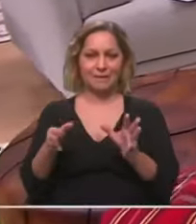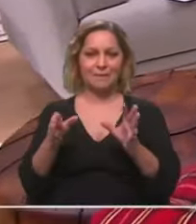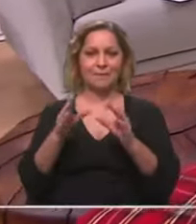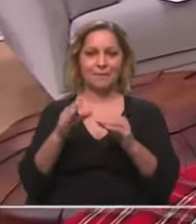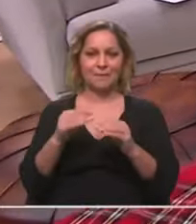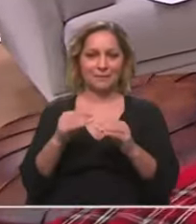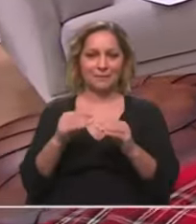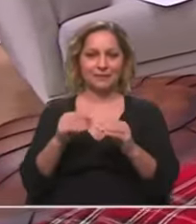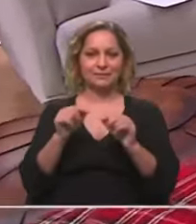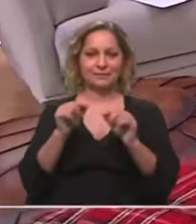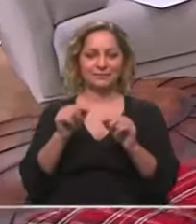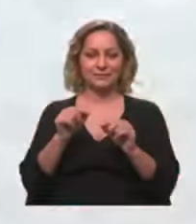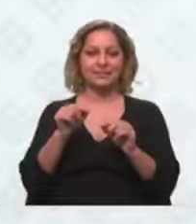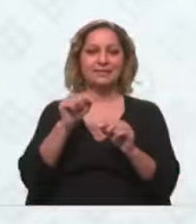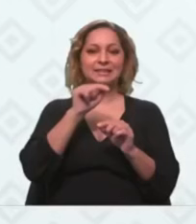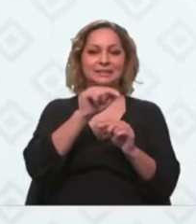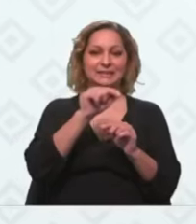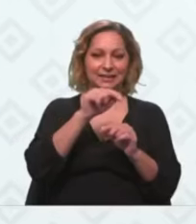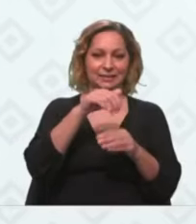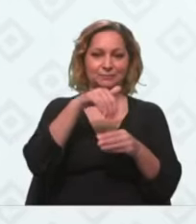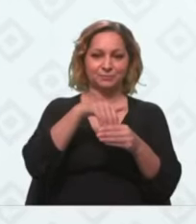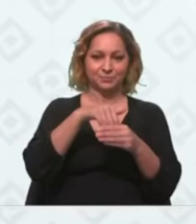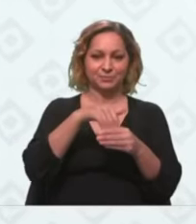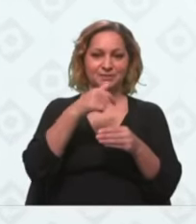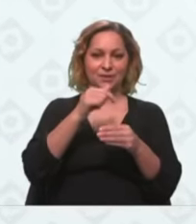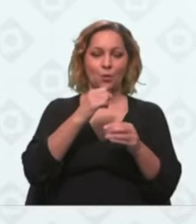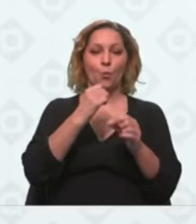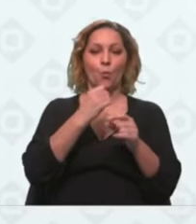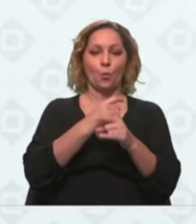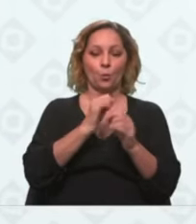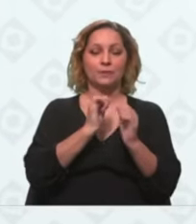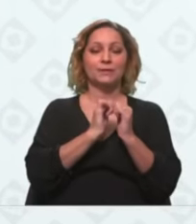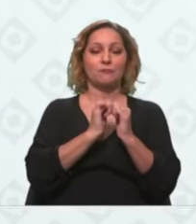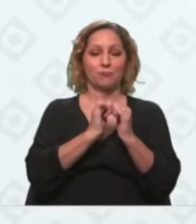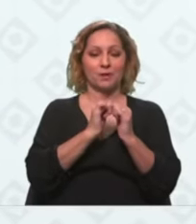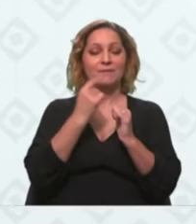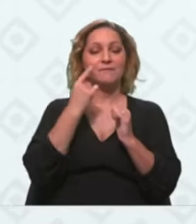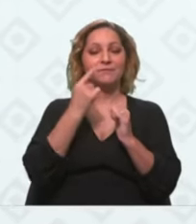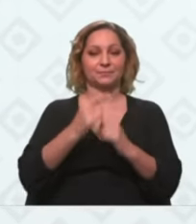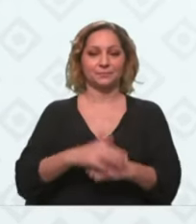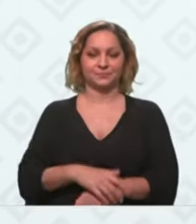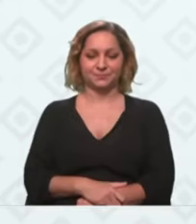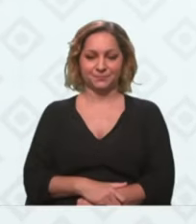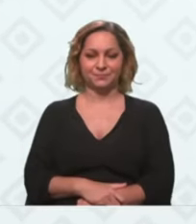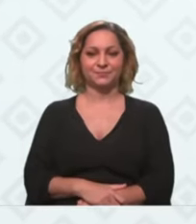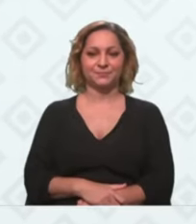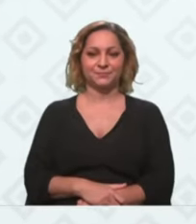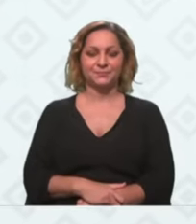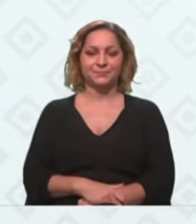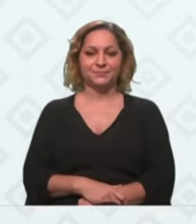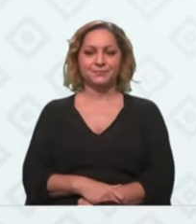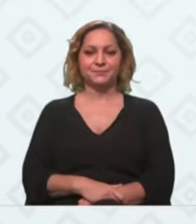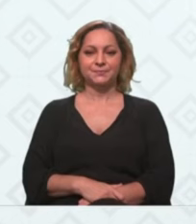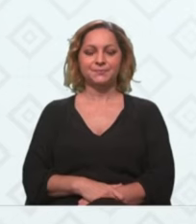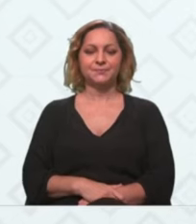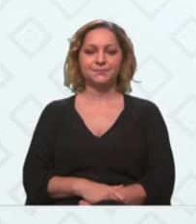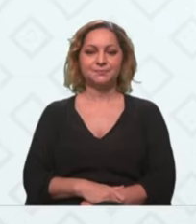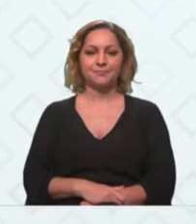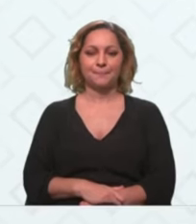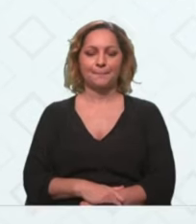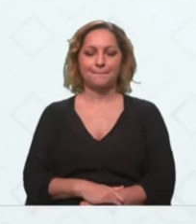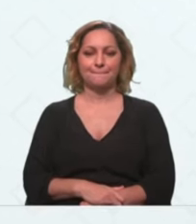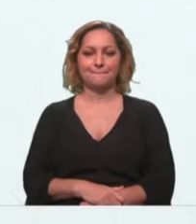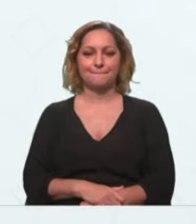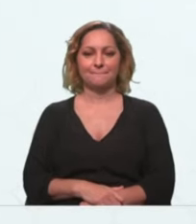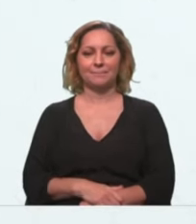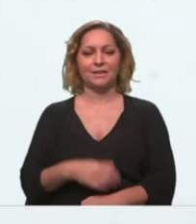ao analógico. Diz-se é que dentro do envelope está aí mais uma folha de papel e é a última, podes tirar. Há mais? Há mais, é a última de todas, eu prometo. Amanhã toda a